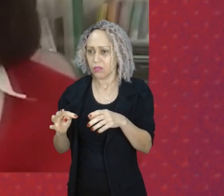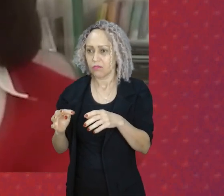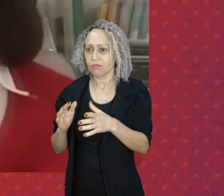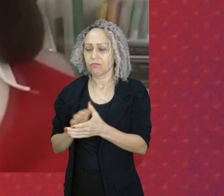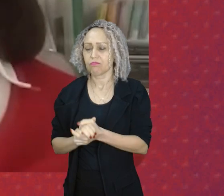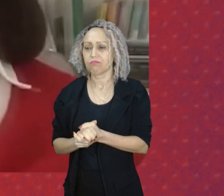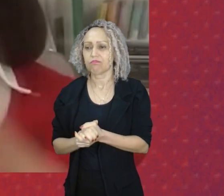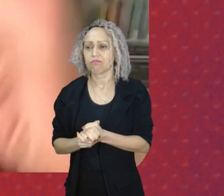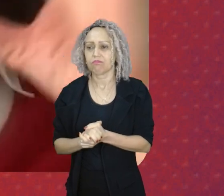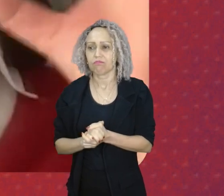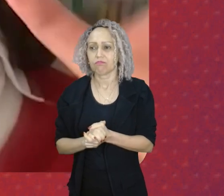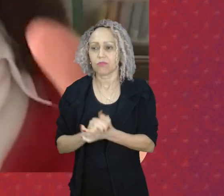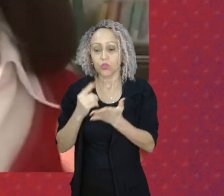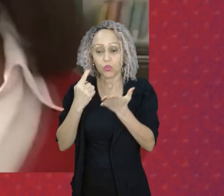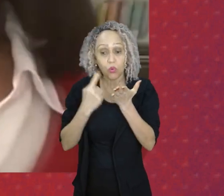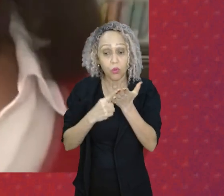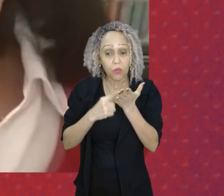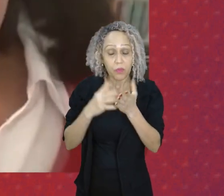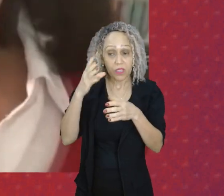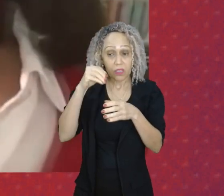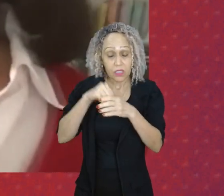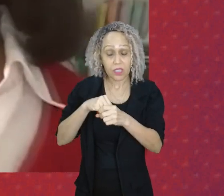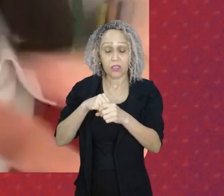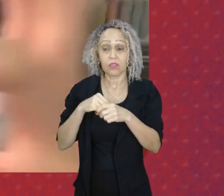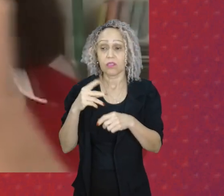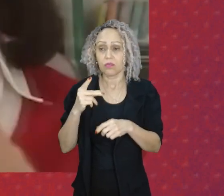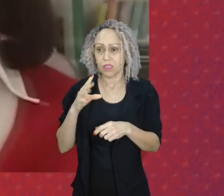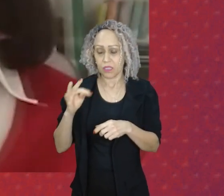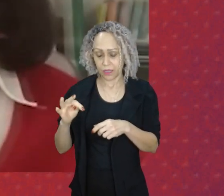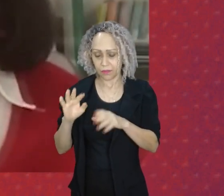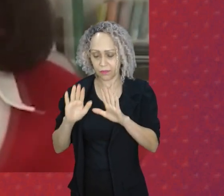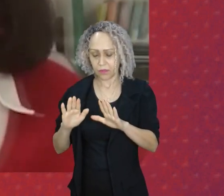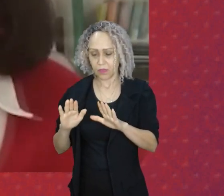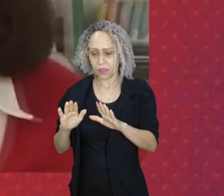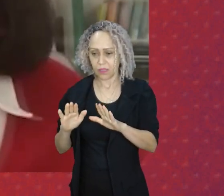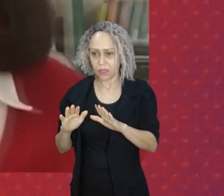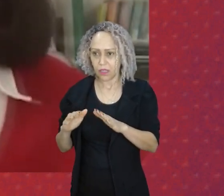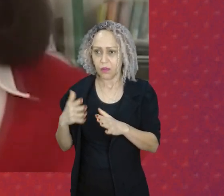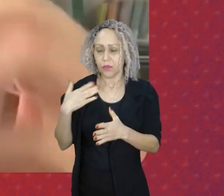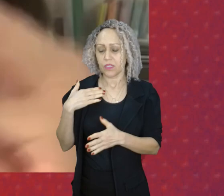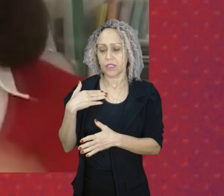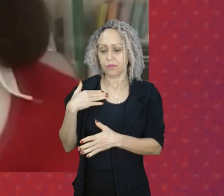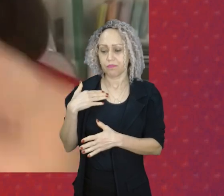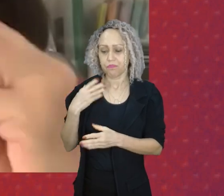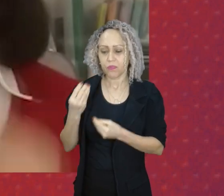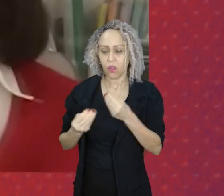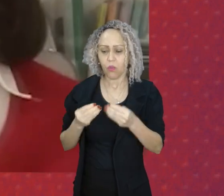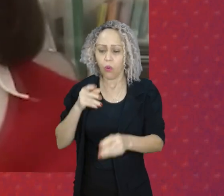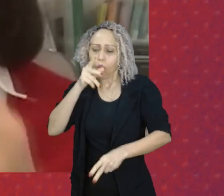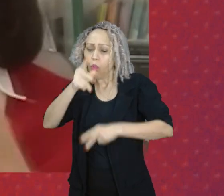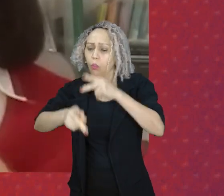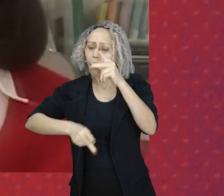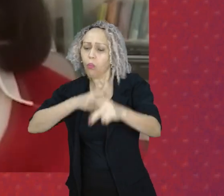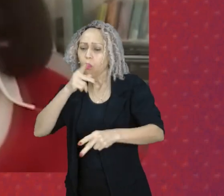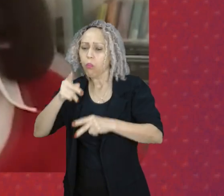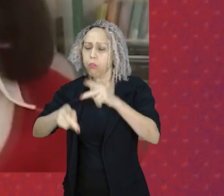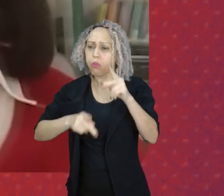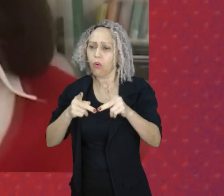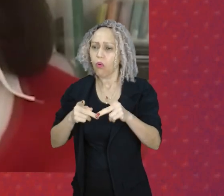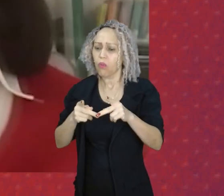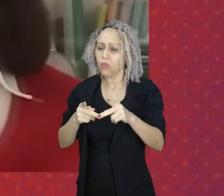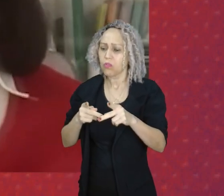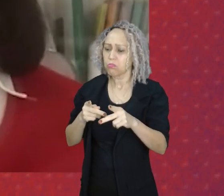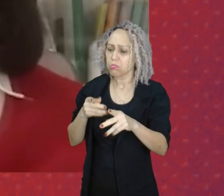diria que no processo de planejamento, no processo de participação popular, é muito importante que o nosso